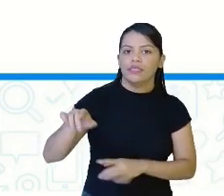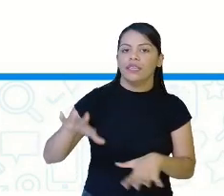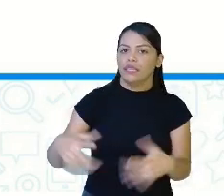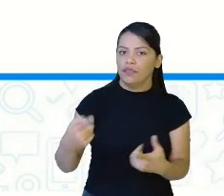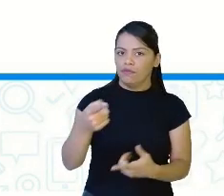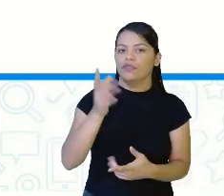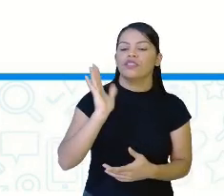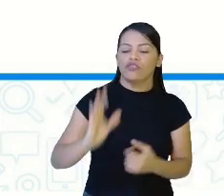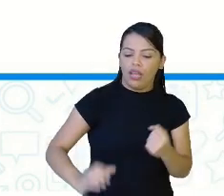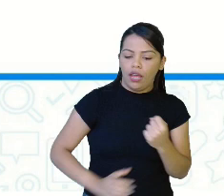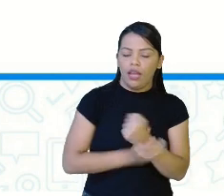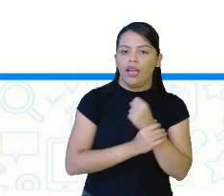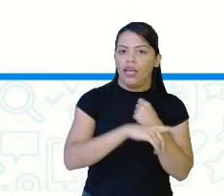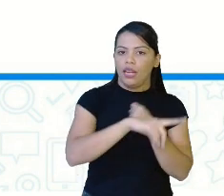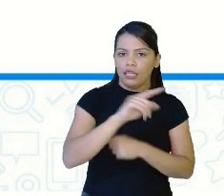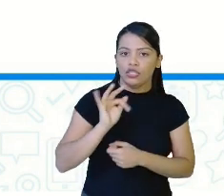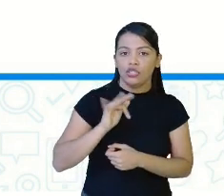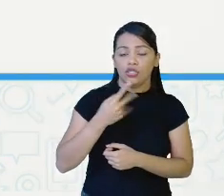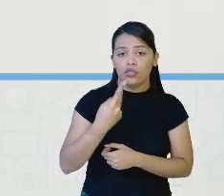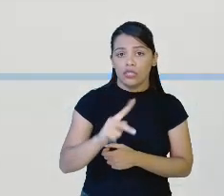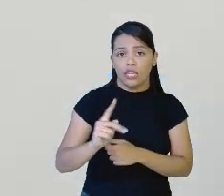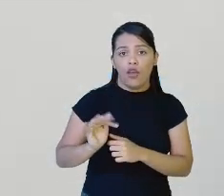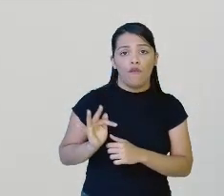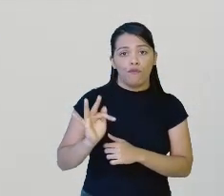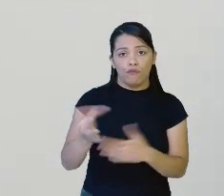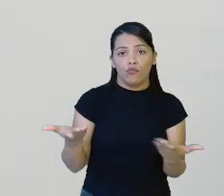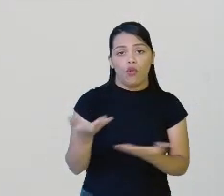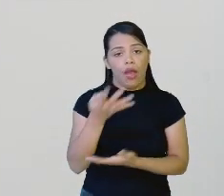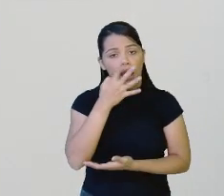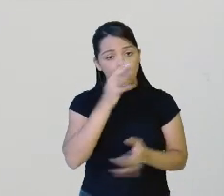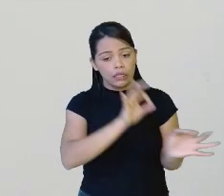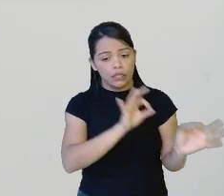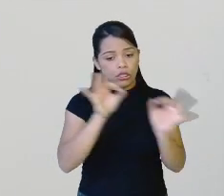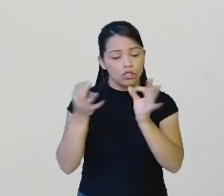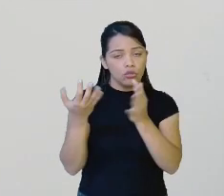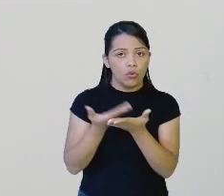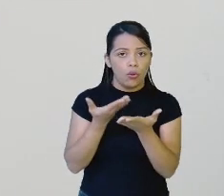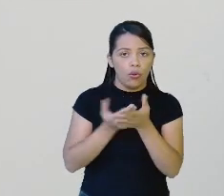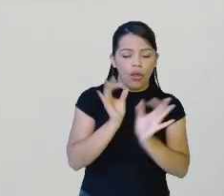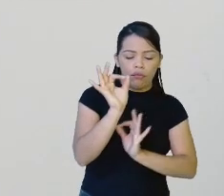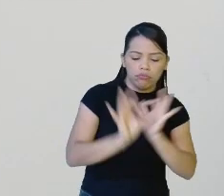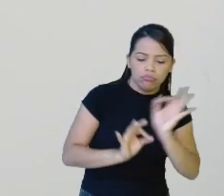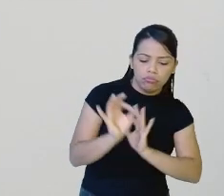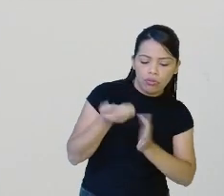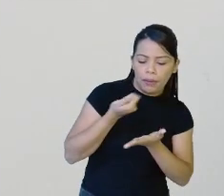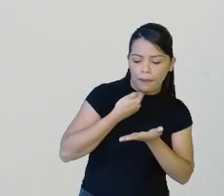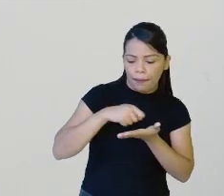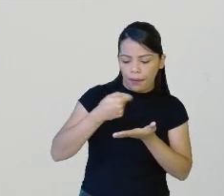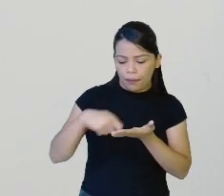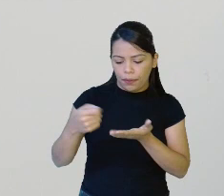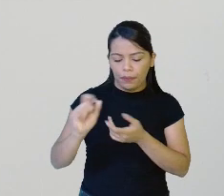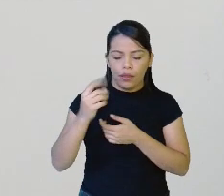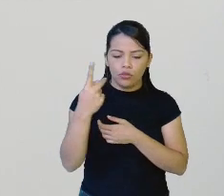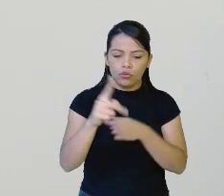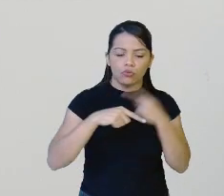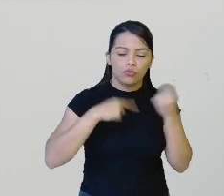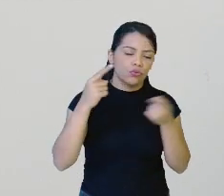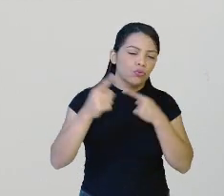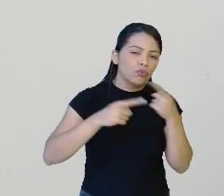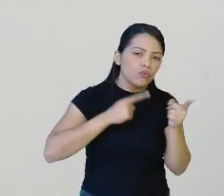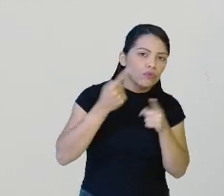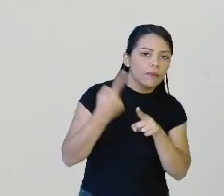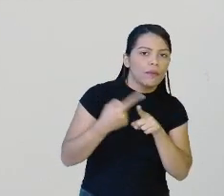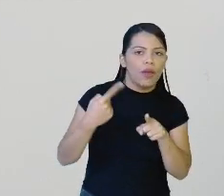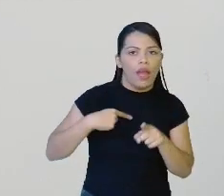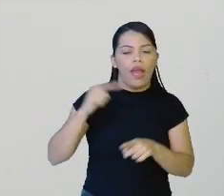está garantindo esse futuro, está agora assistindo aula, preparado para anotar suas dúvidas, não é? Porque